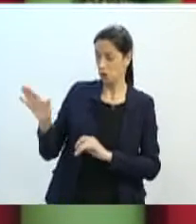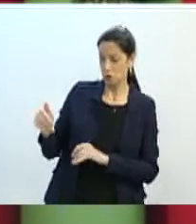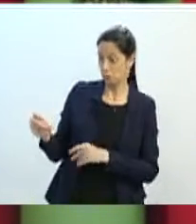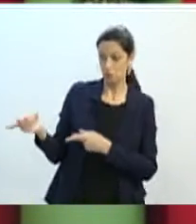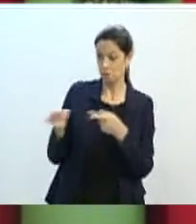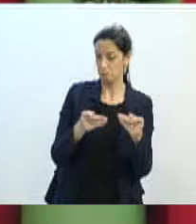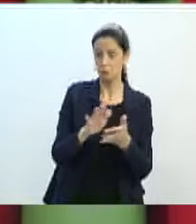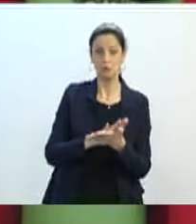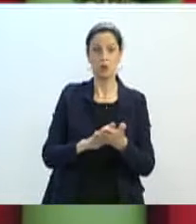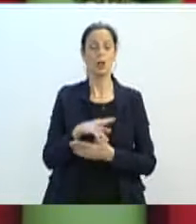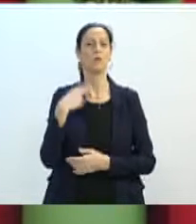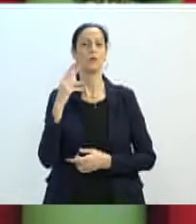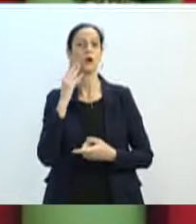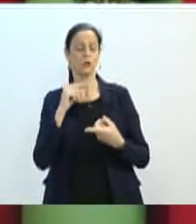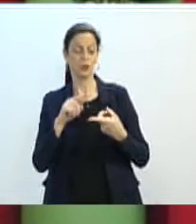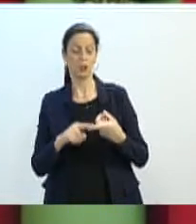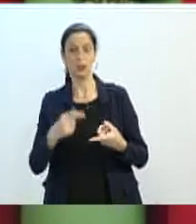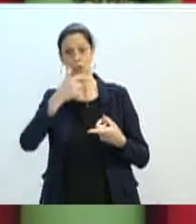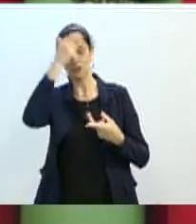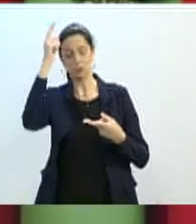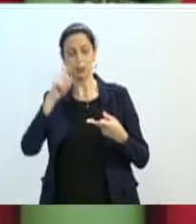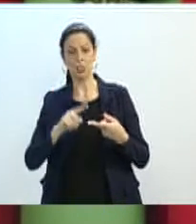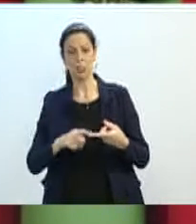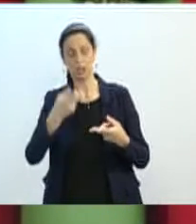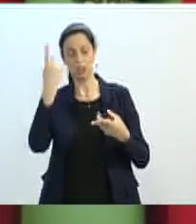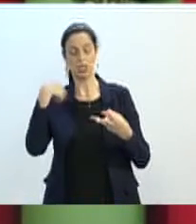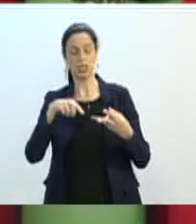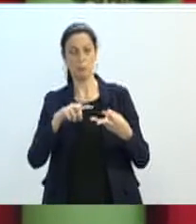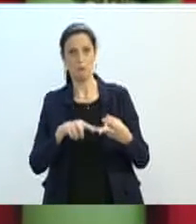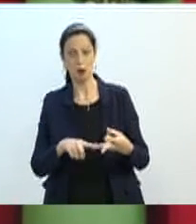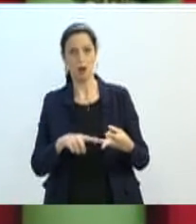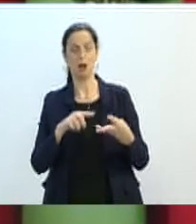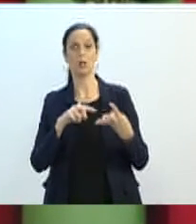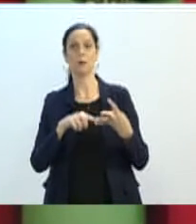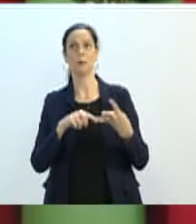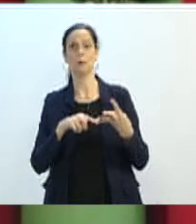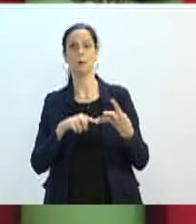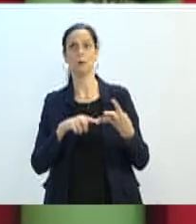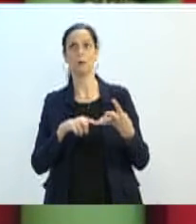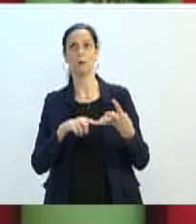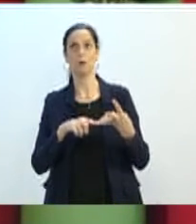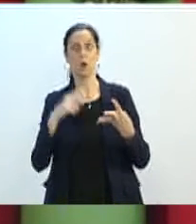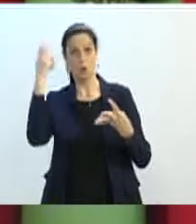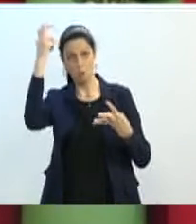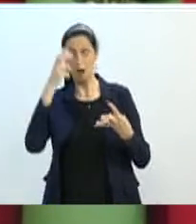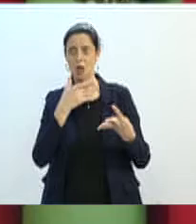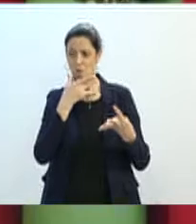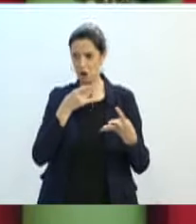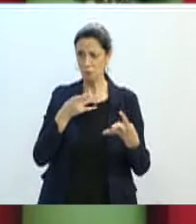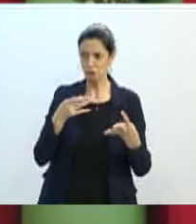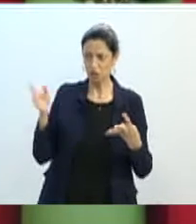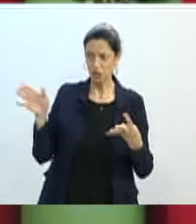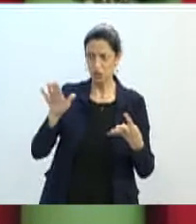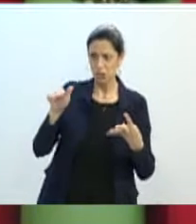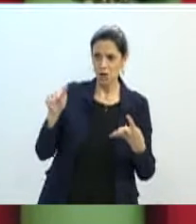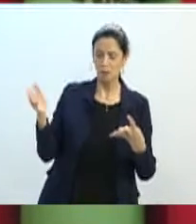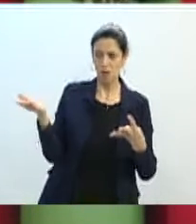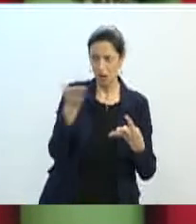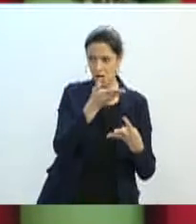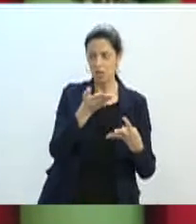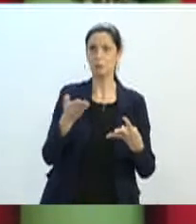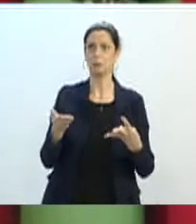isso Vereador Gilson Vereador Adriano Vereador é Silmara o vereador alemão O que acha que foi chamado né pelo menos eu tá com mais moral